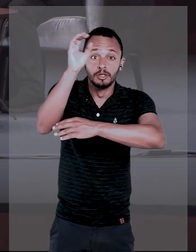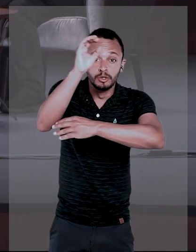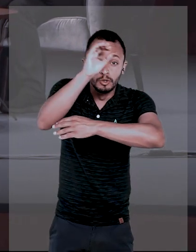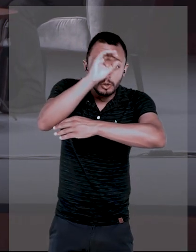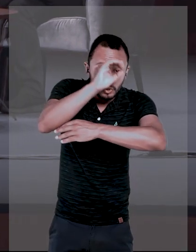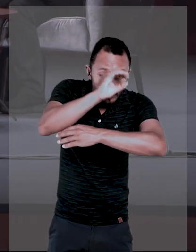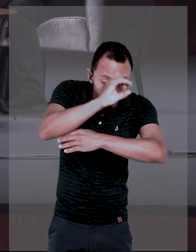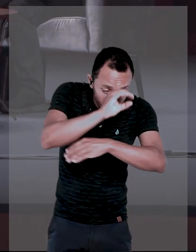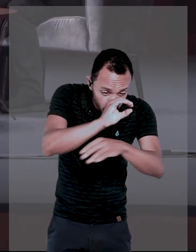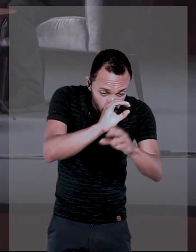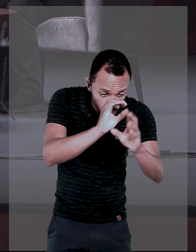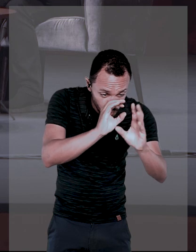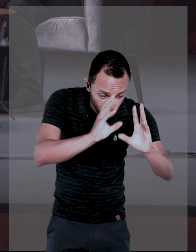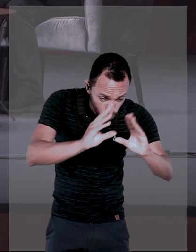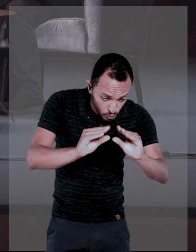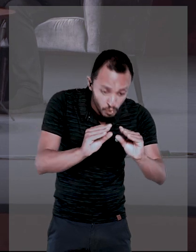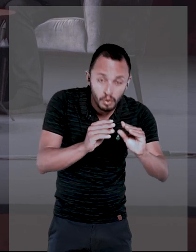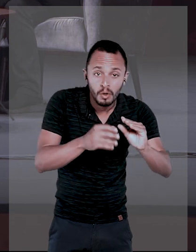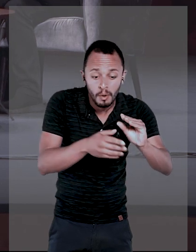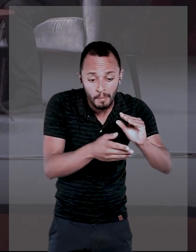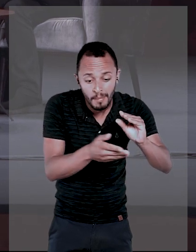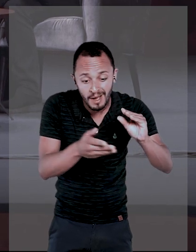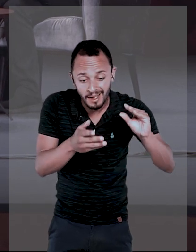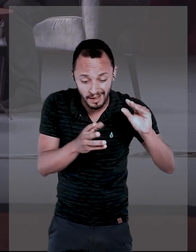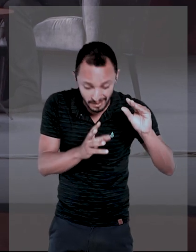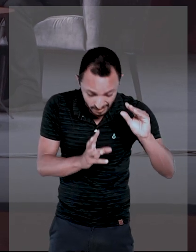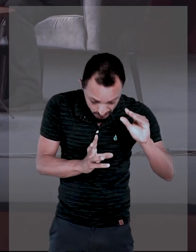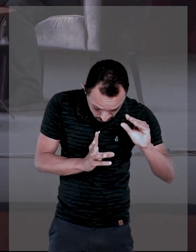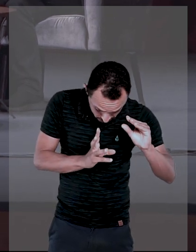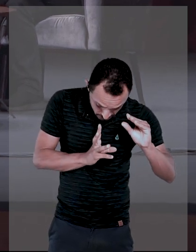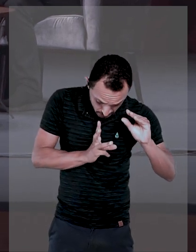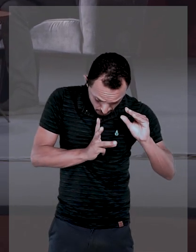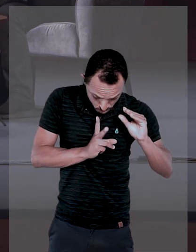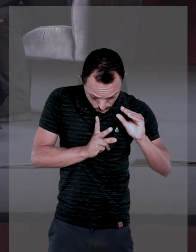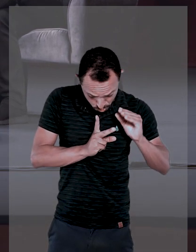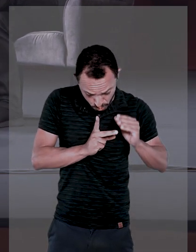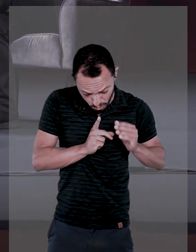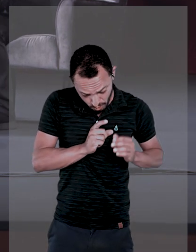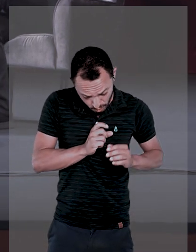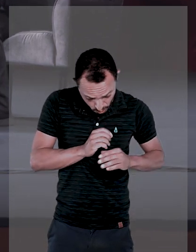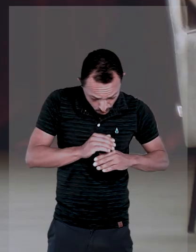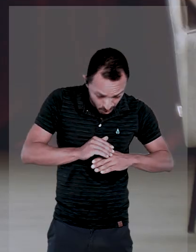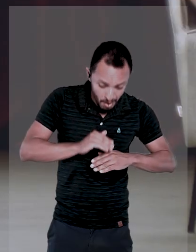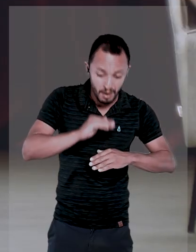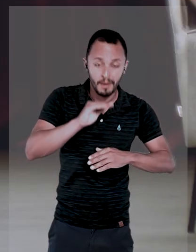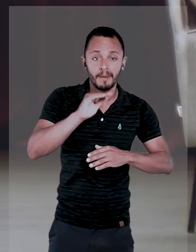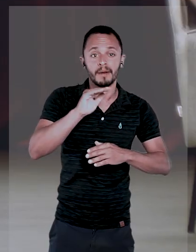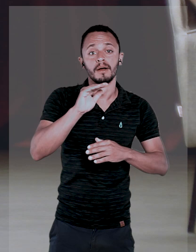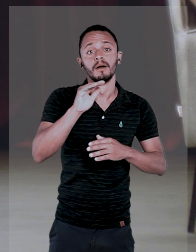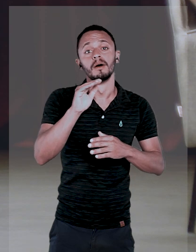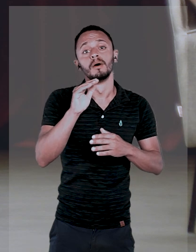Quanto mais escuro, mais amor.